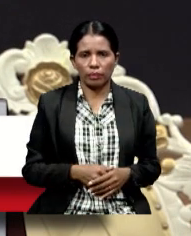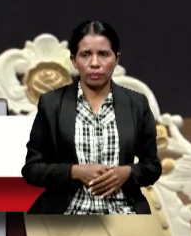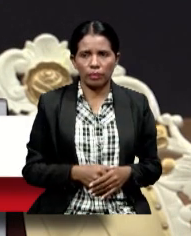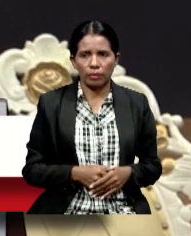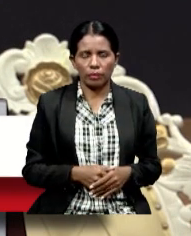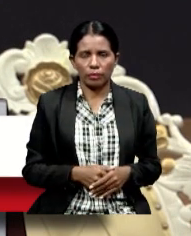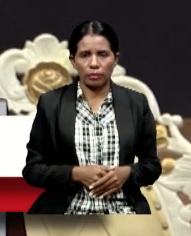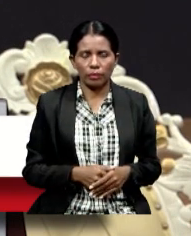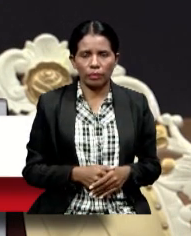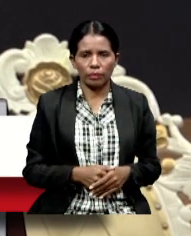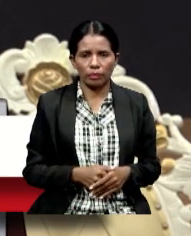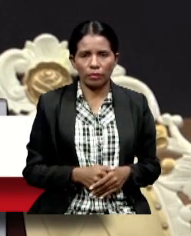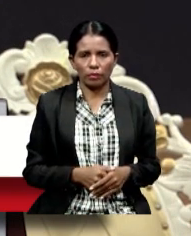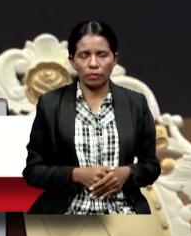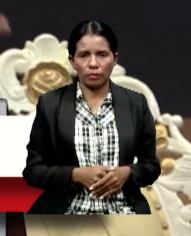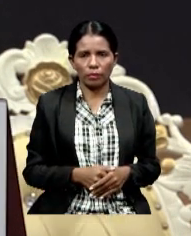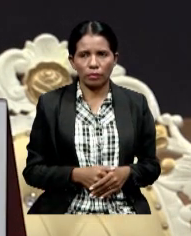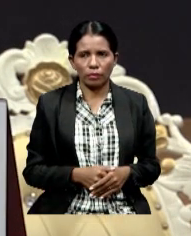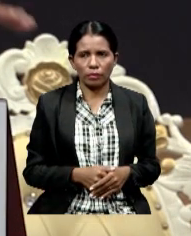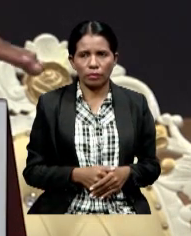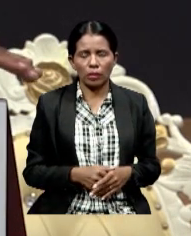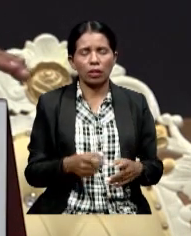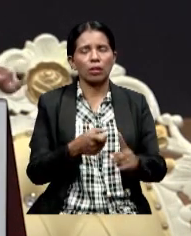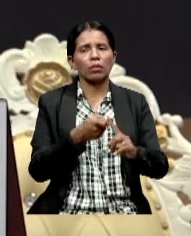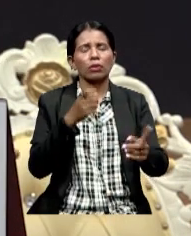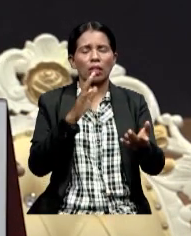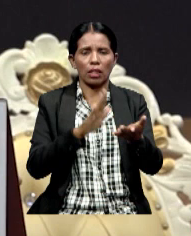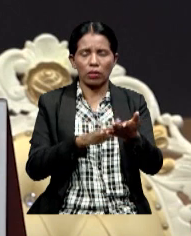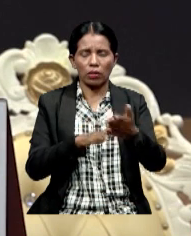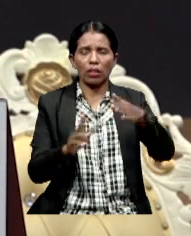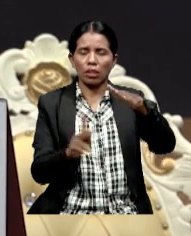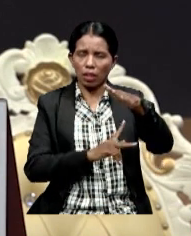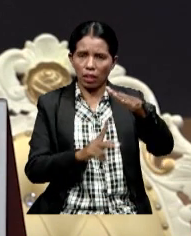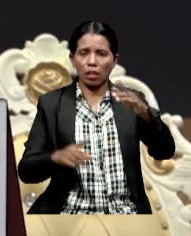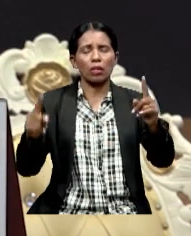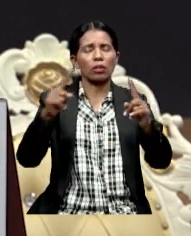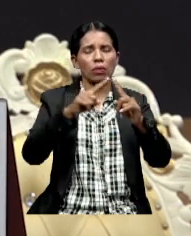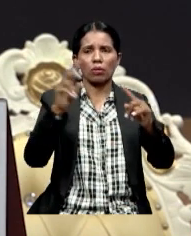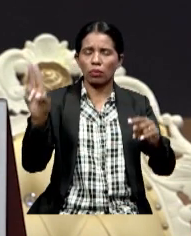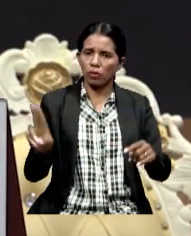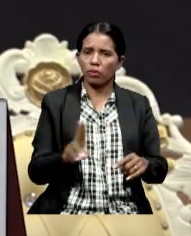Nebe falta. Do se ensino básico, todo necessário.